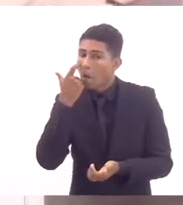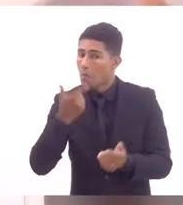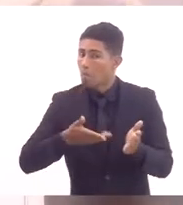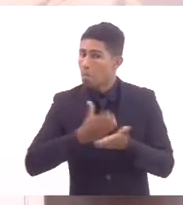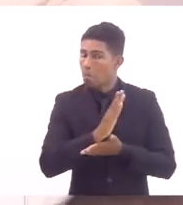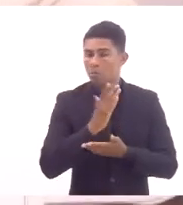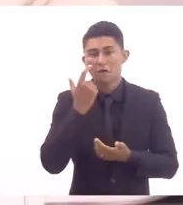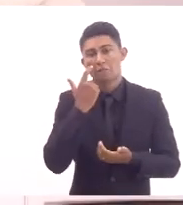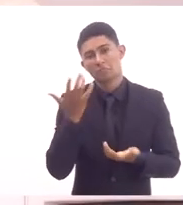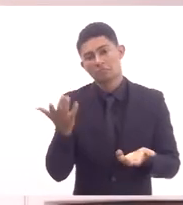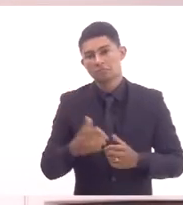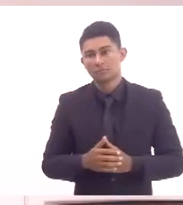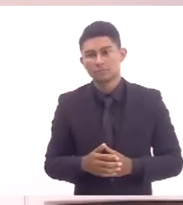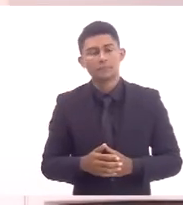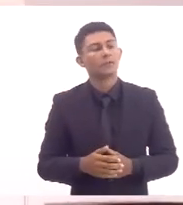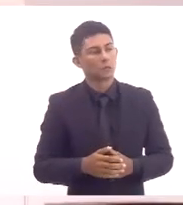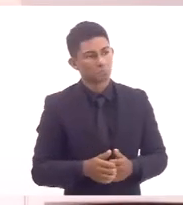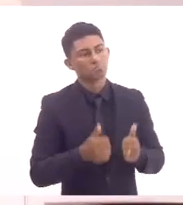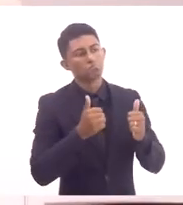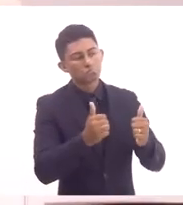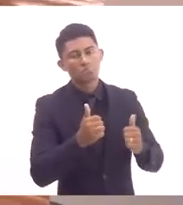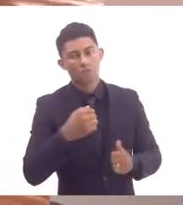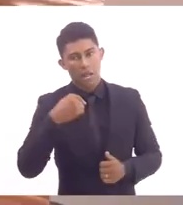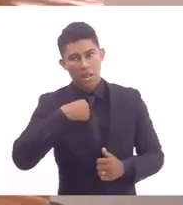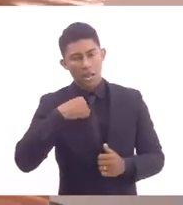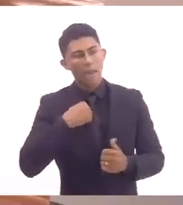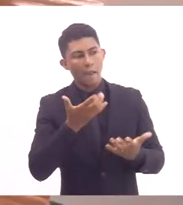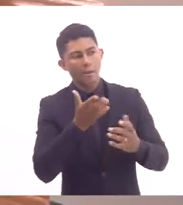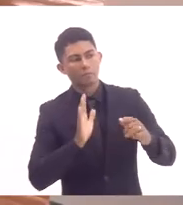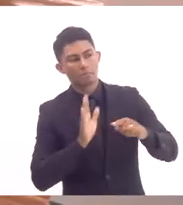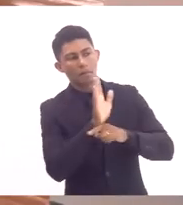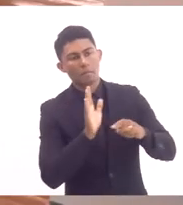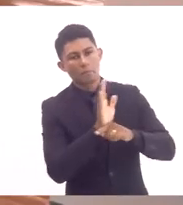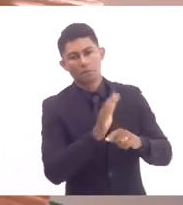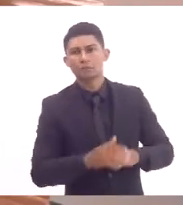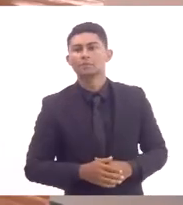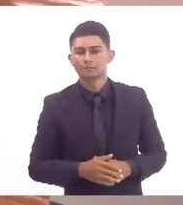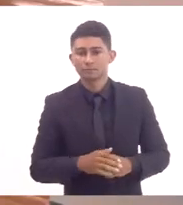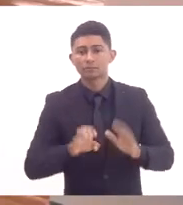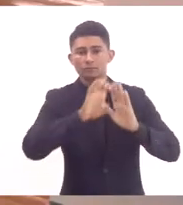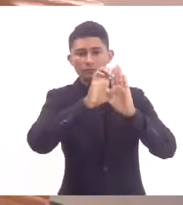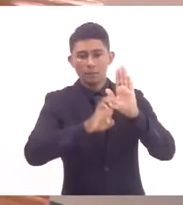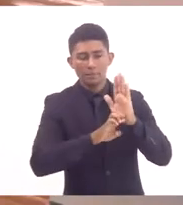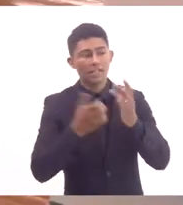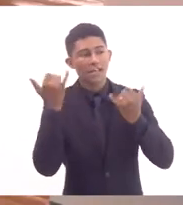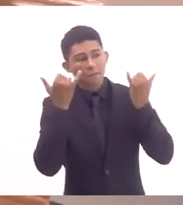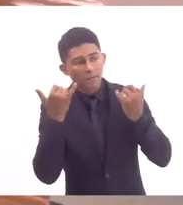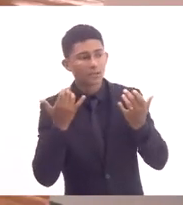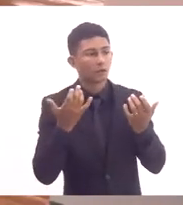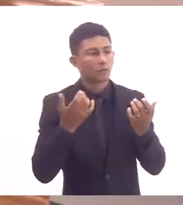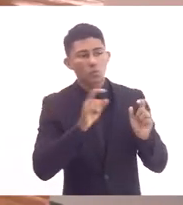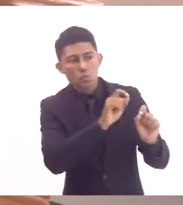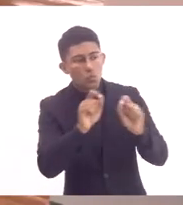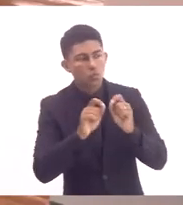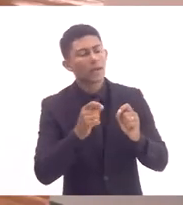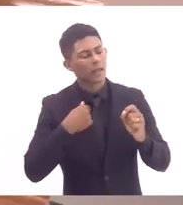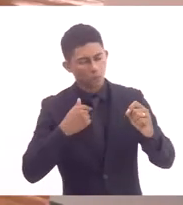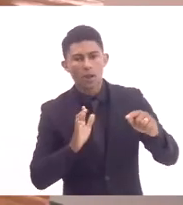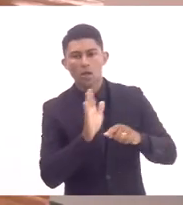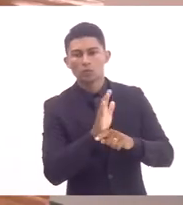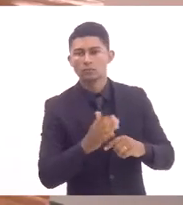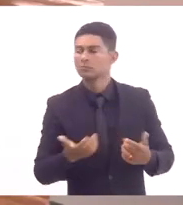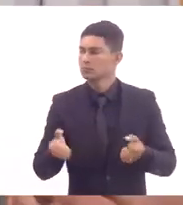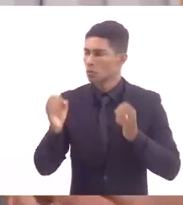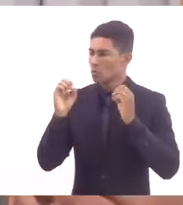aprovar ainda posição aí para colaborar para que tem que ter exatamente como é que a gente vai como é que a gente